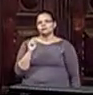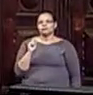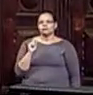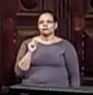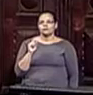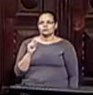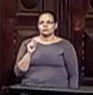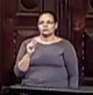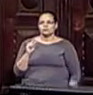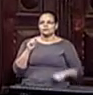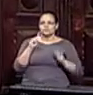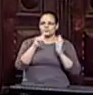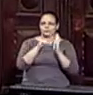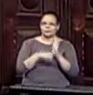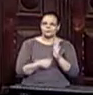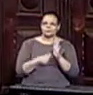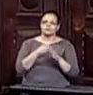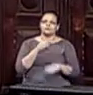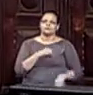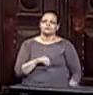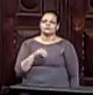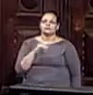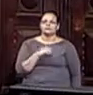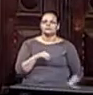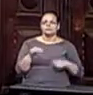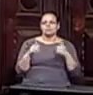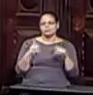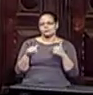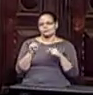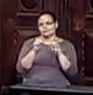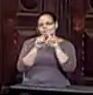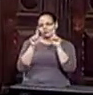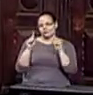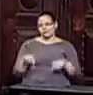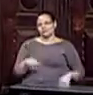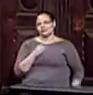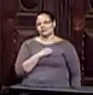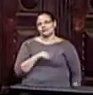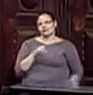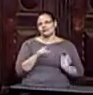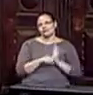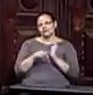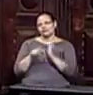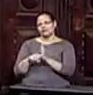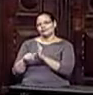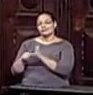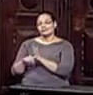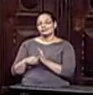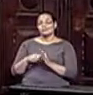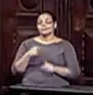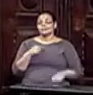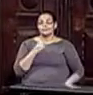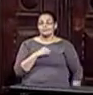constante atraso de pagamento dos servidores públicos. Se você não paga os